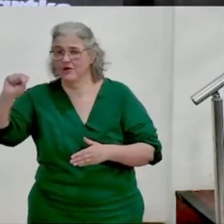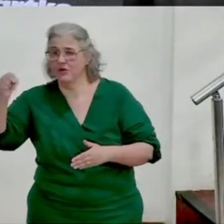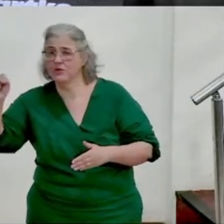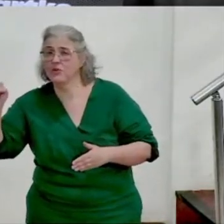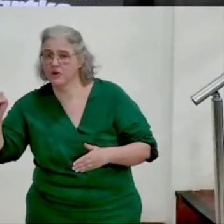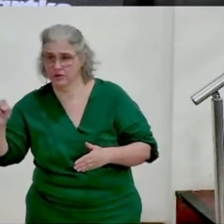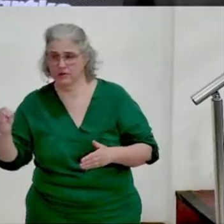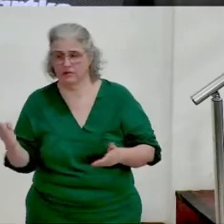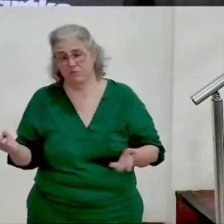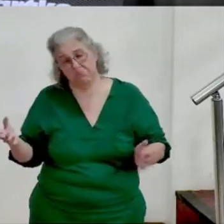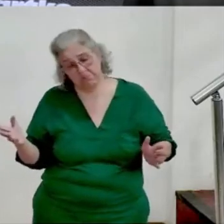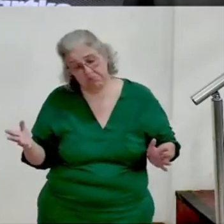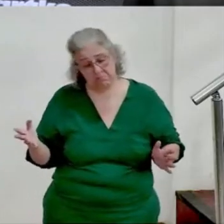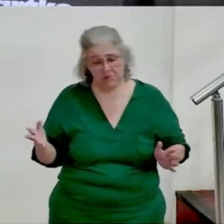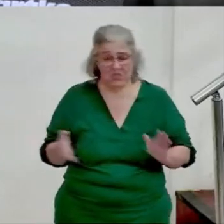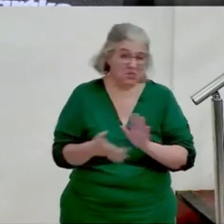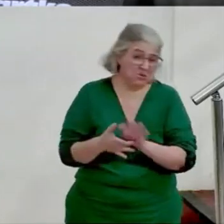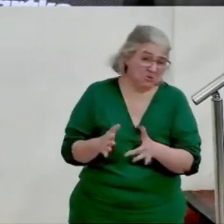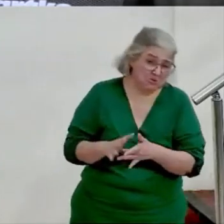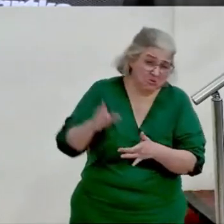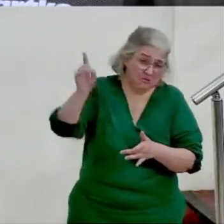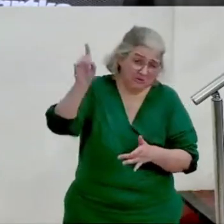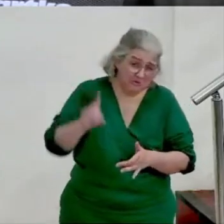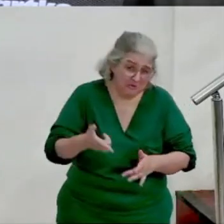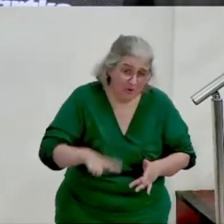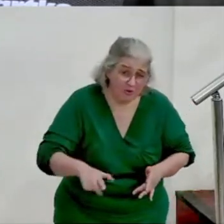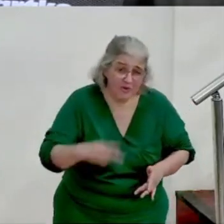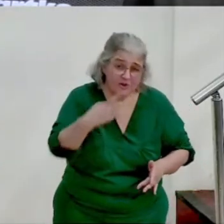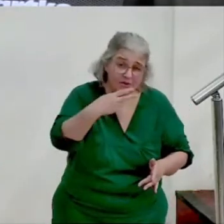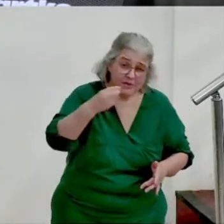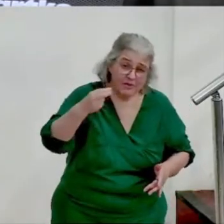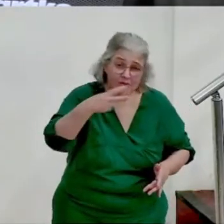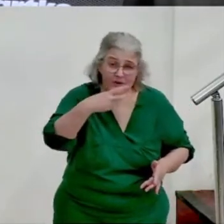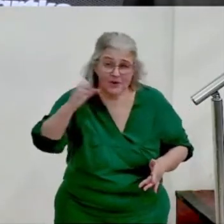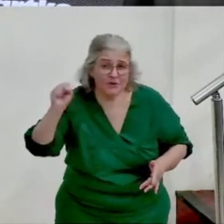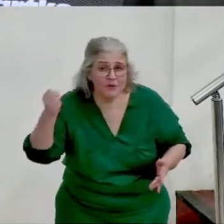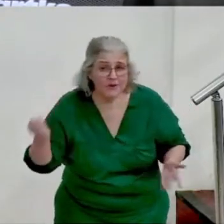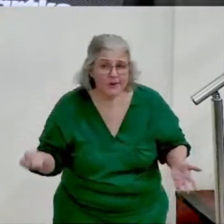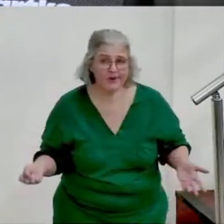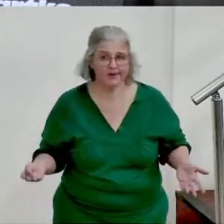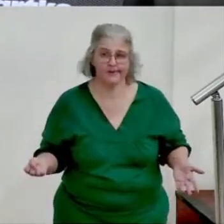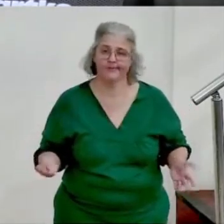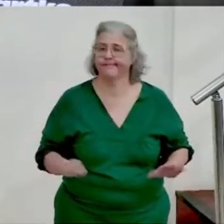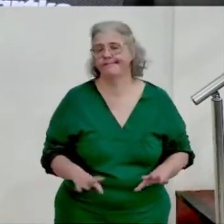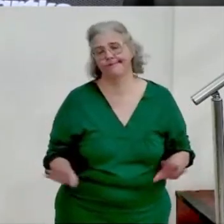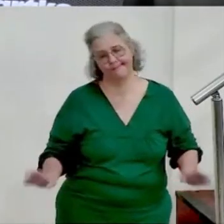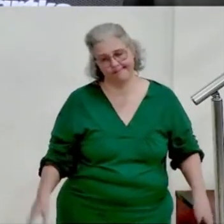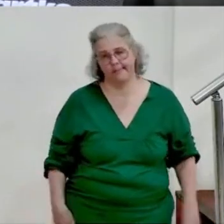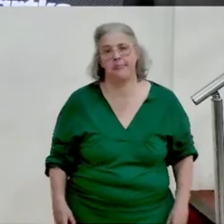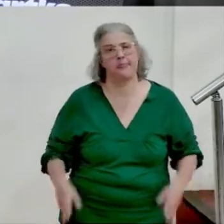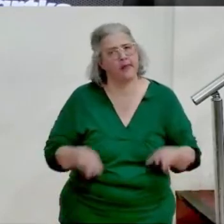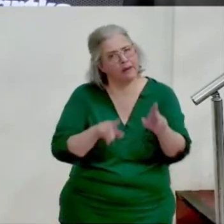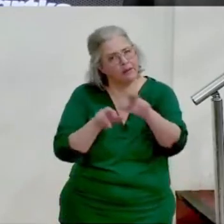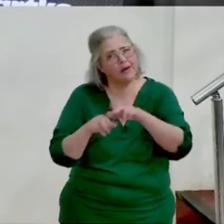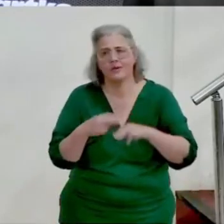volta em 2028. Meus irmãos, nós não podemos cair nesse tipo de conversa. A palavra de Deus é muito clara, não dá para prever